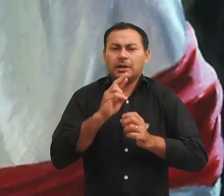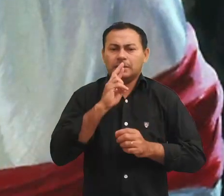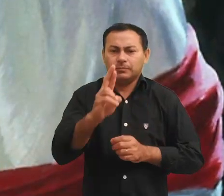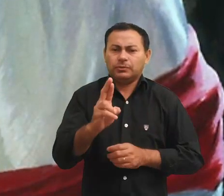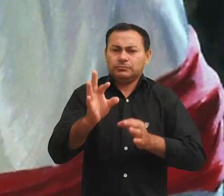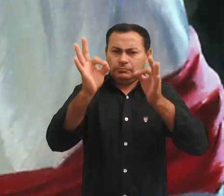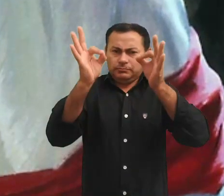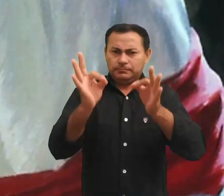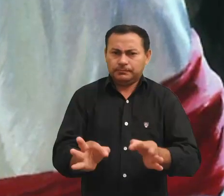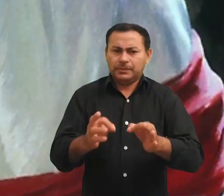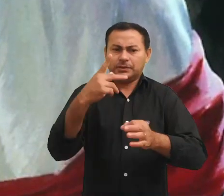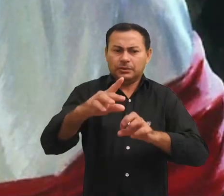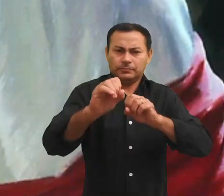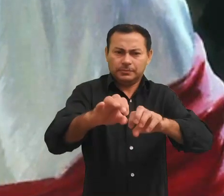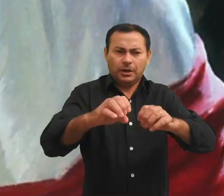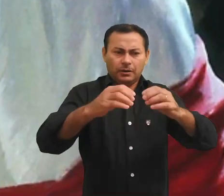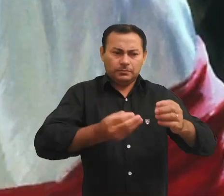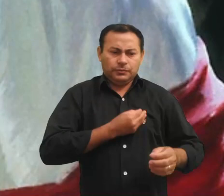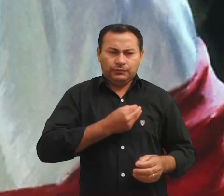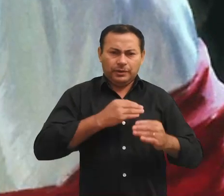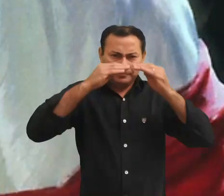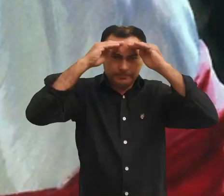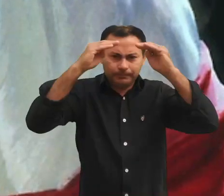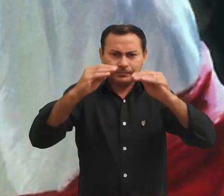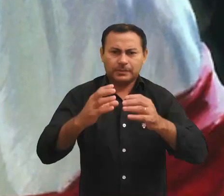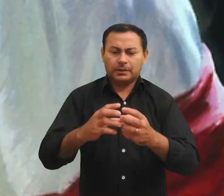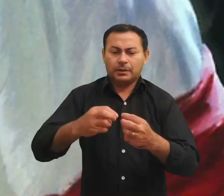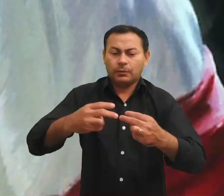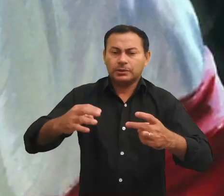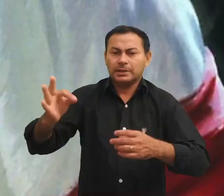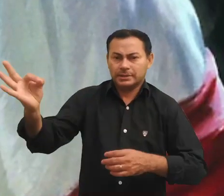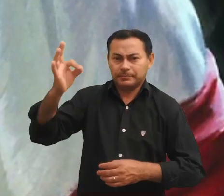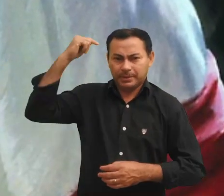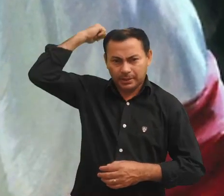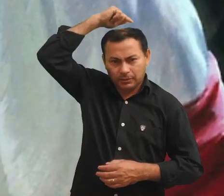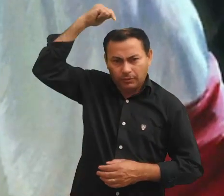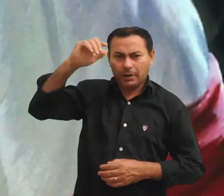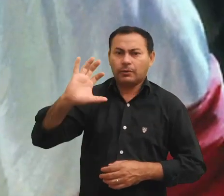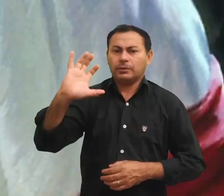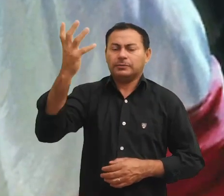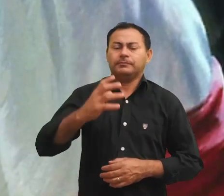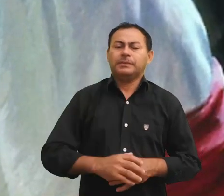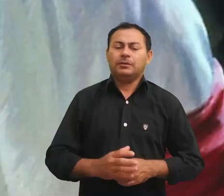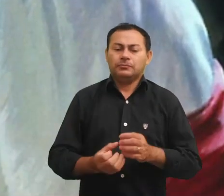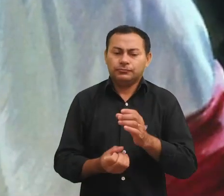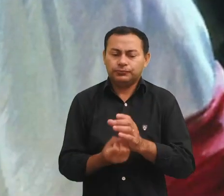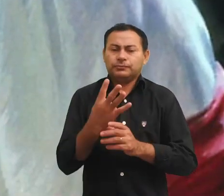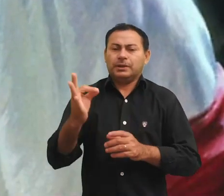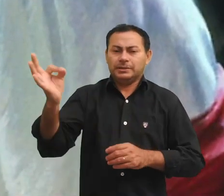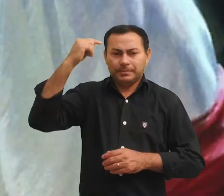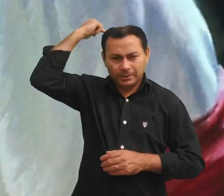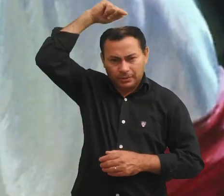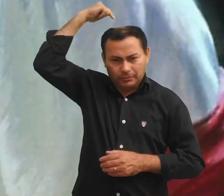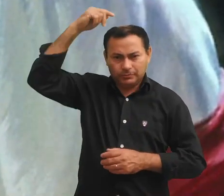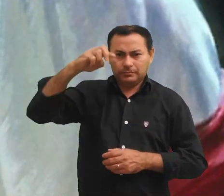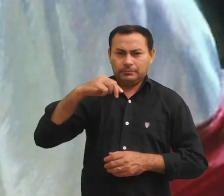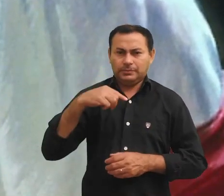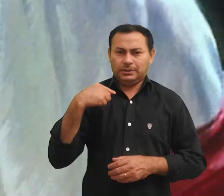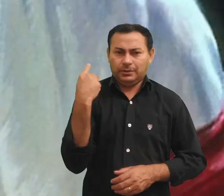que se respondermos de maneira apropriada ao seu ensino, algo espiritual acontecerá conosco. Haverá uma recriação